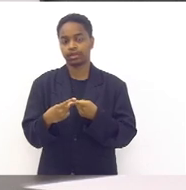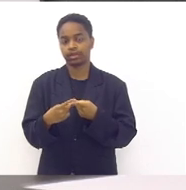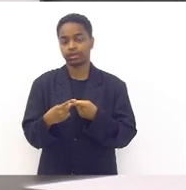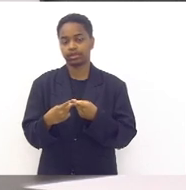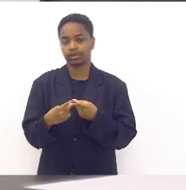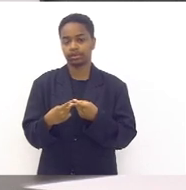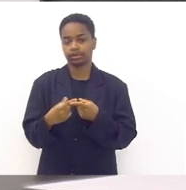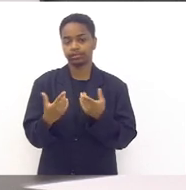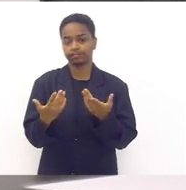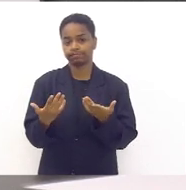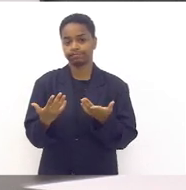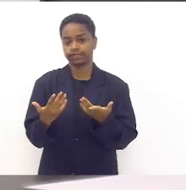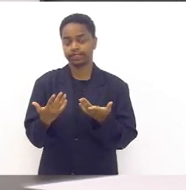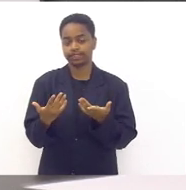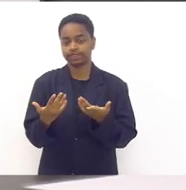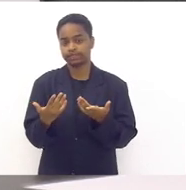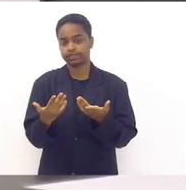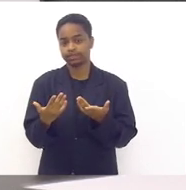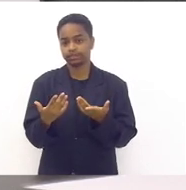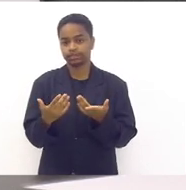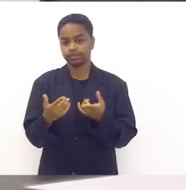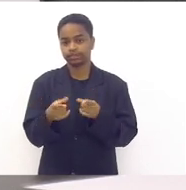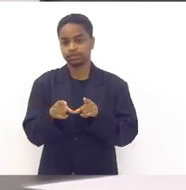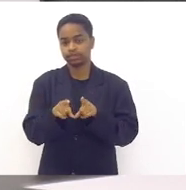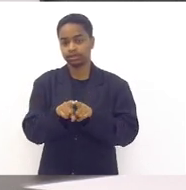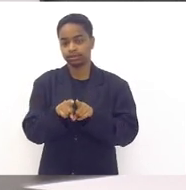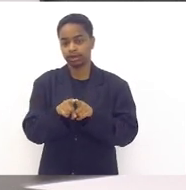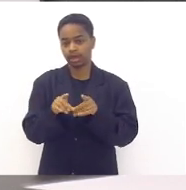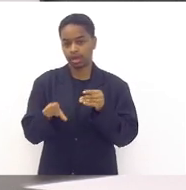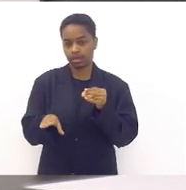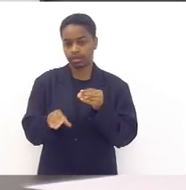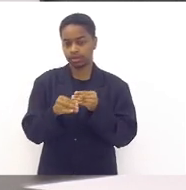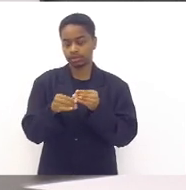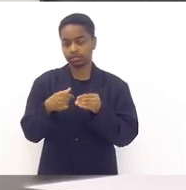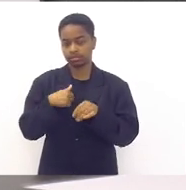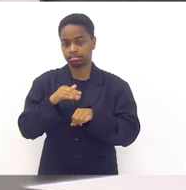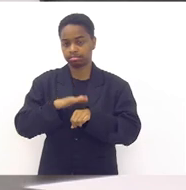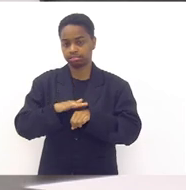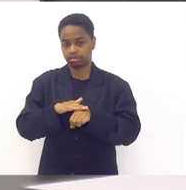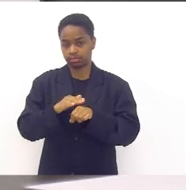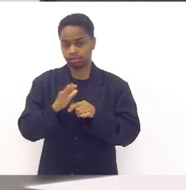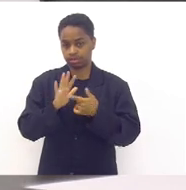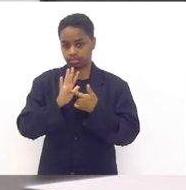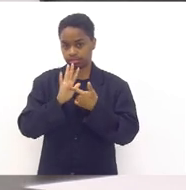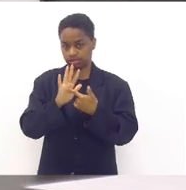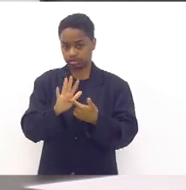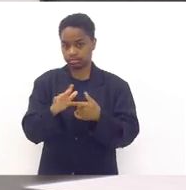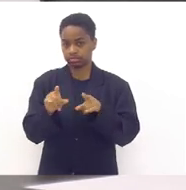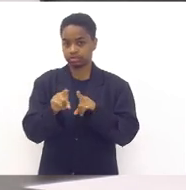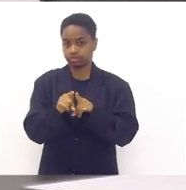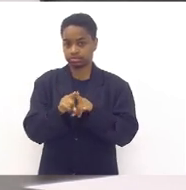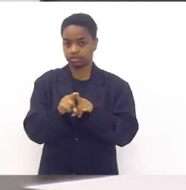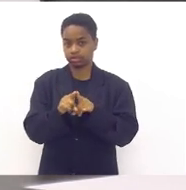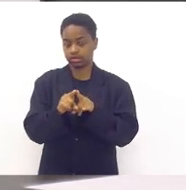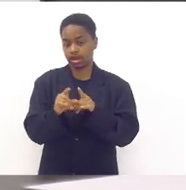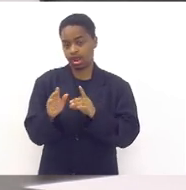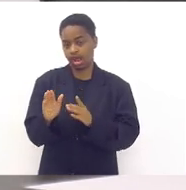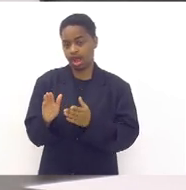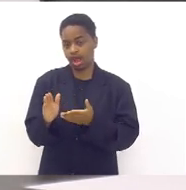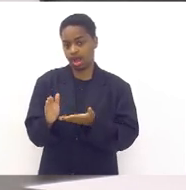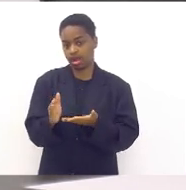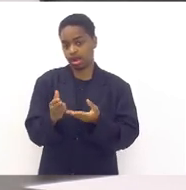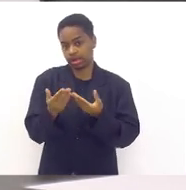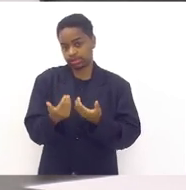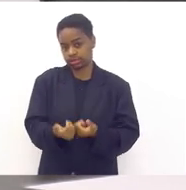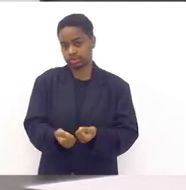até foi uma emenda que eu apresentei e, obviamente, acolhi no meu relatório, que